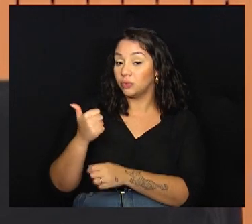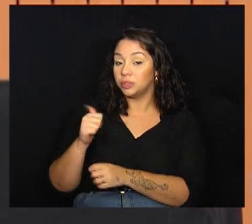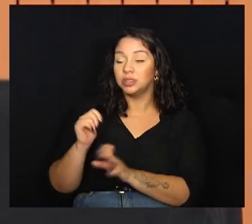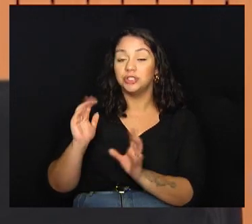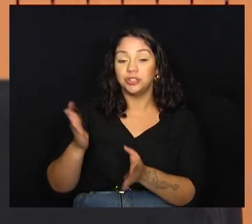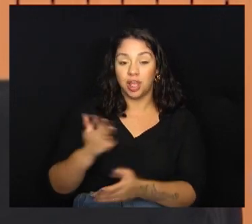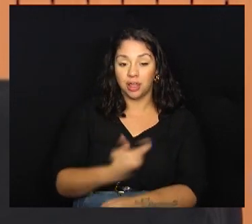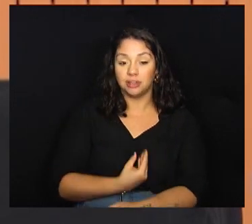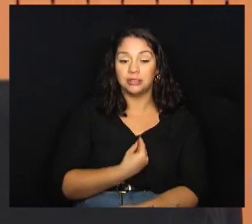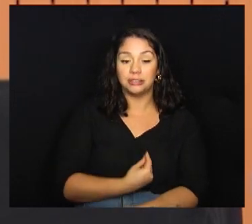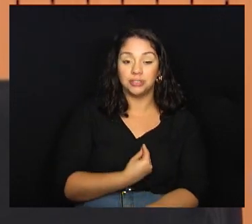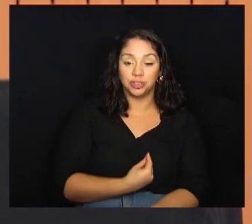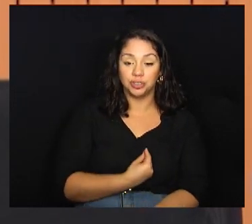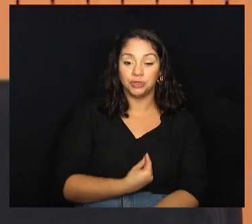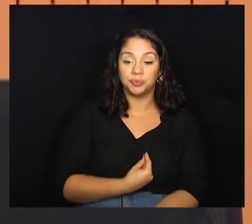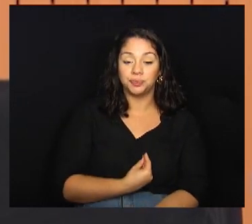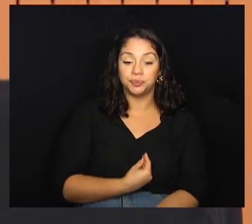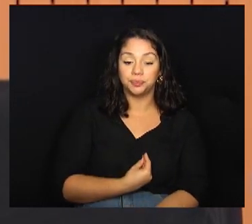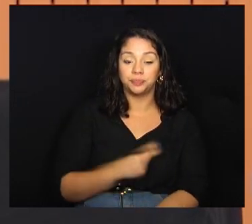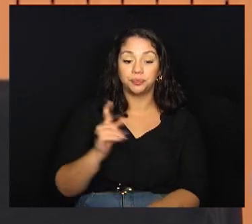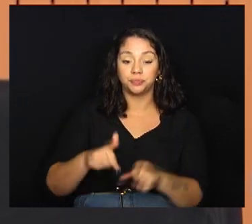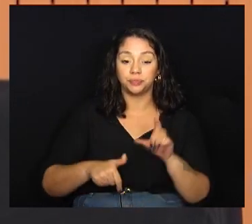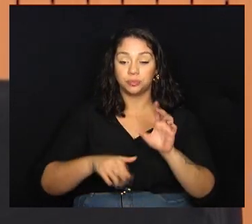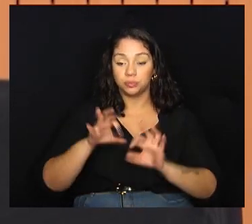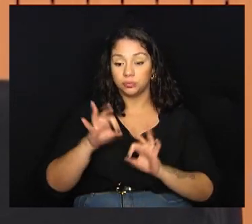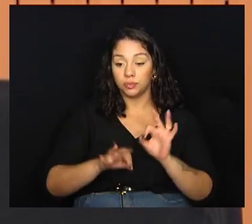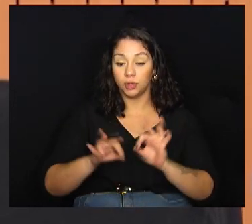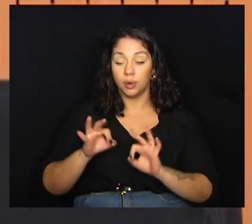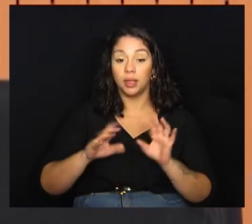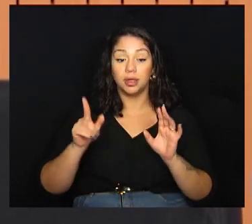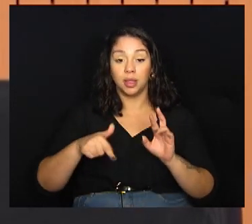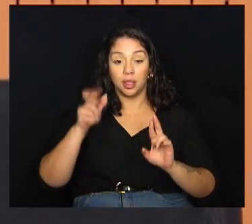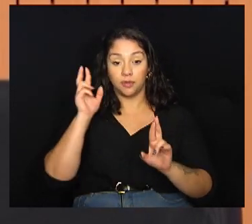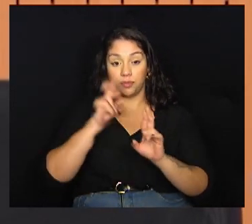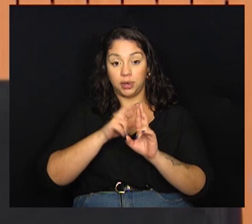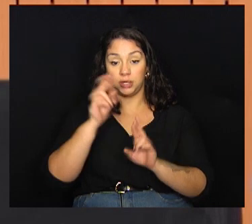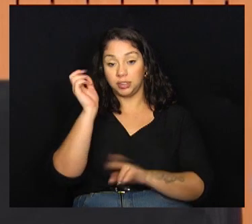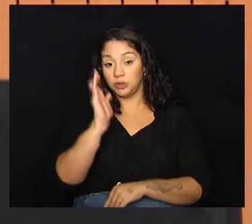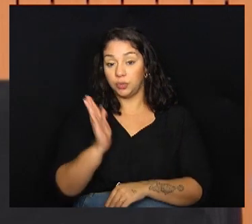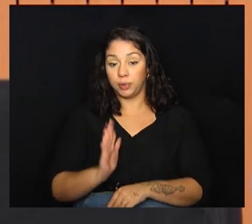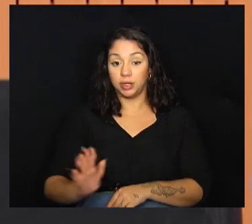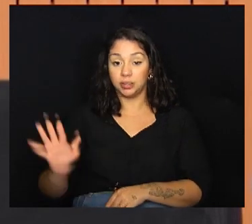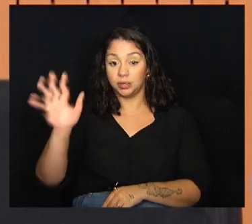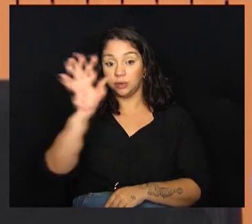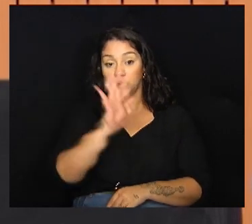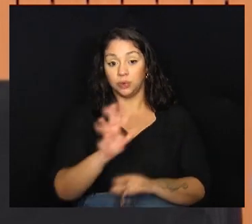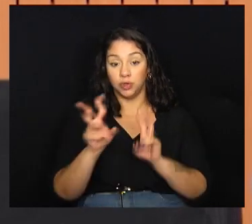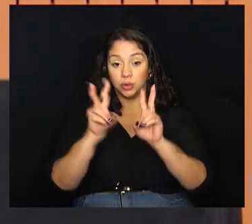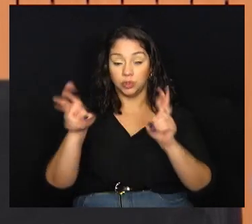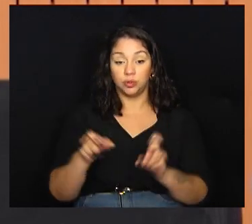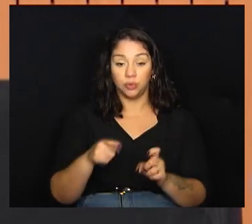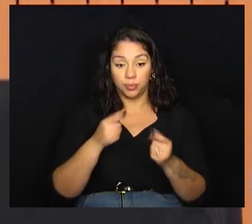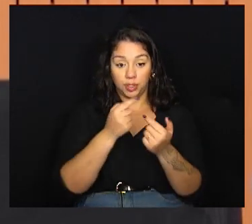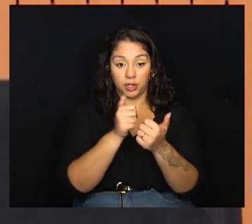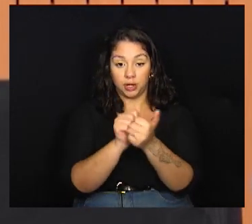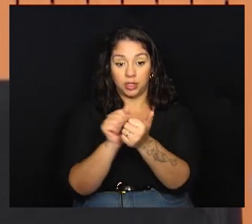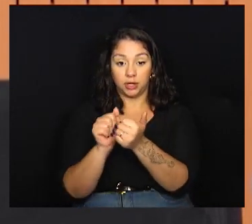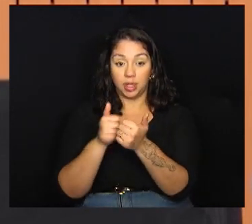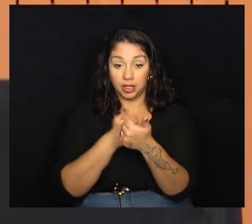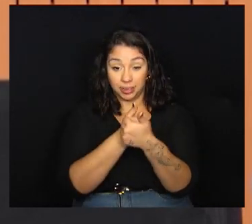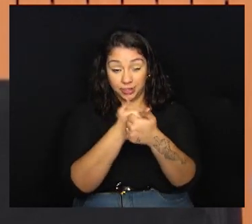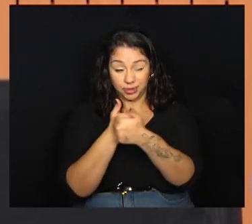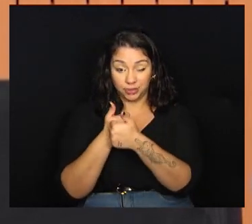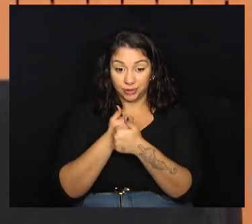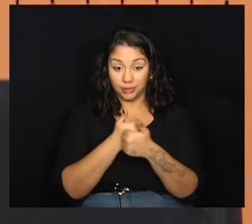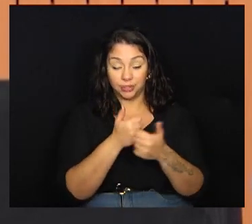existência, né? E é um programa que hoje é referência nacional no que se refere a consultório na rua. Ele está sob gestão do